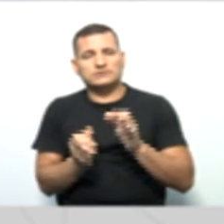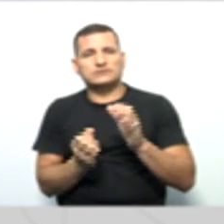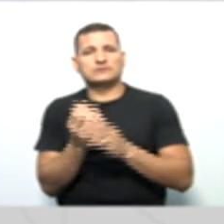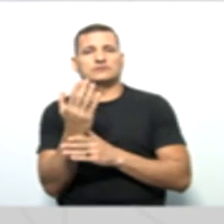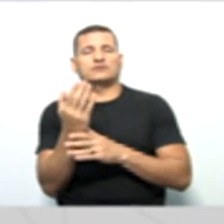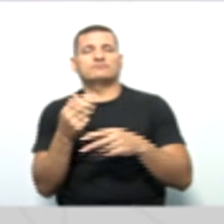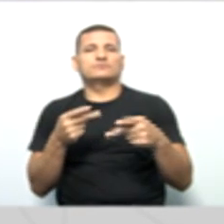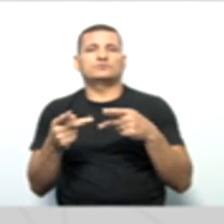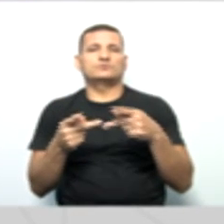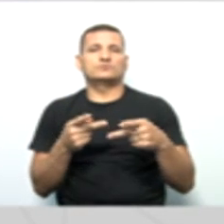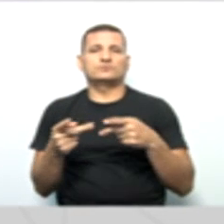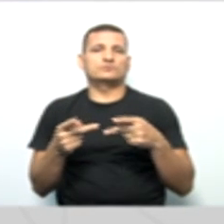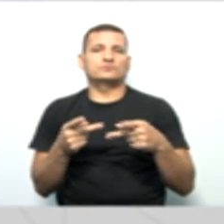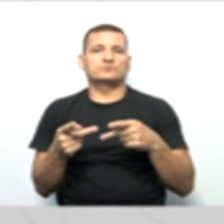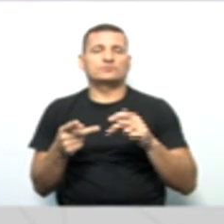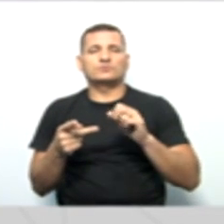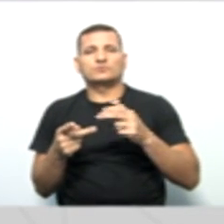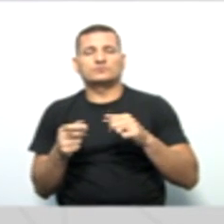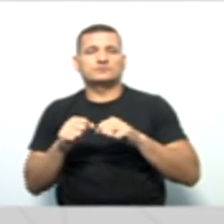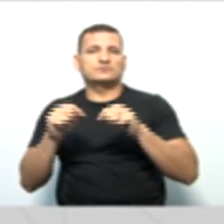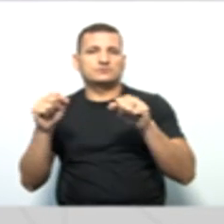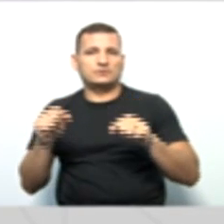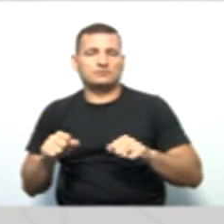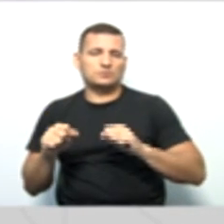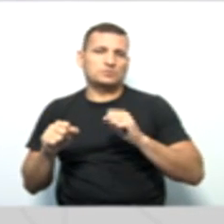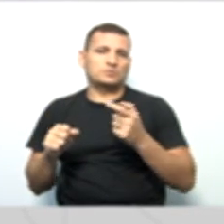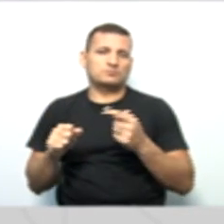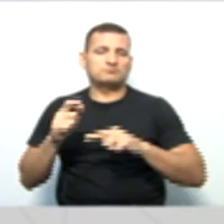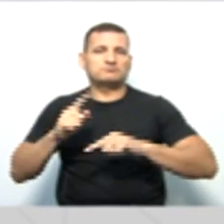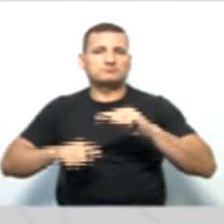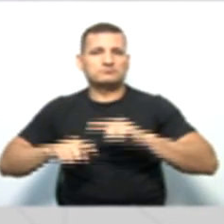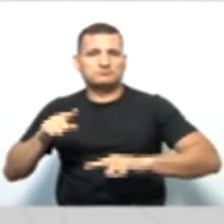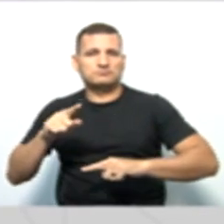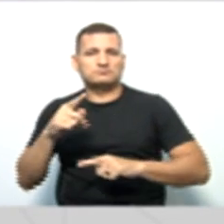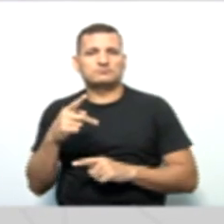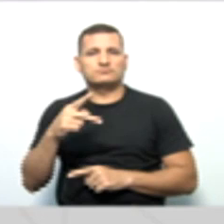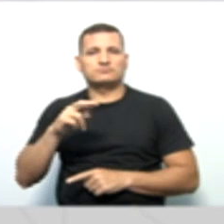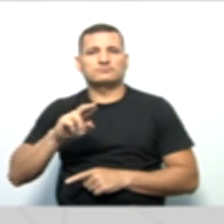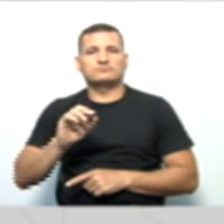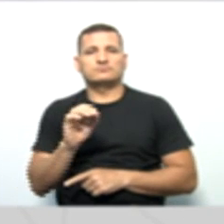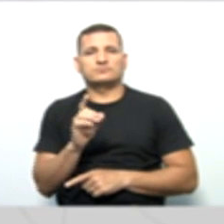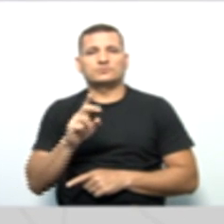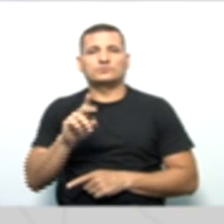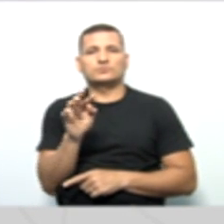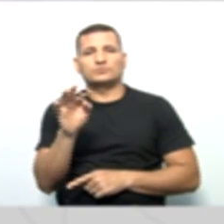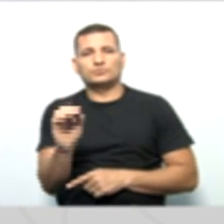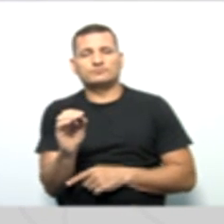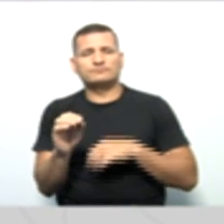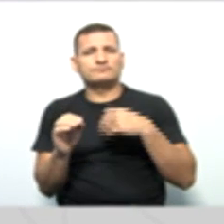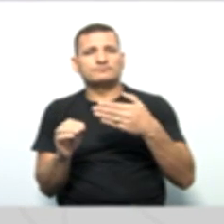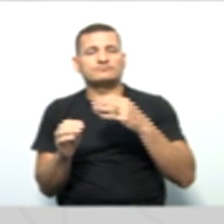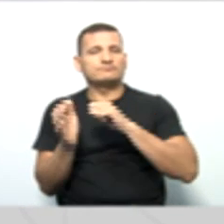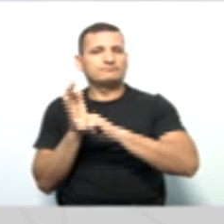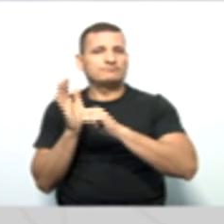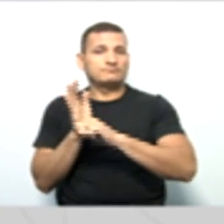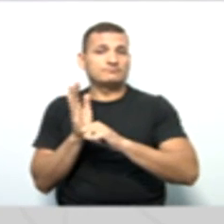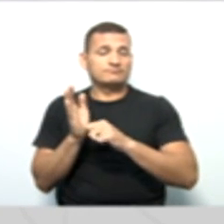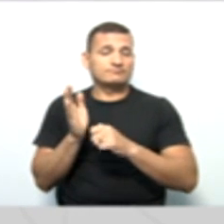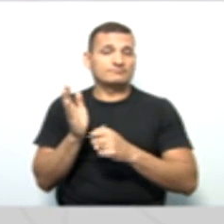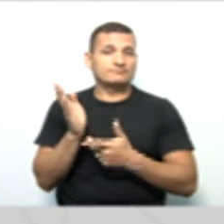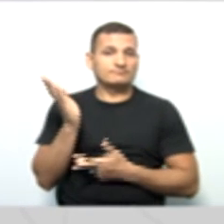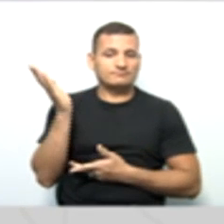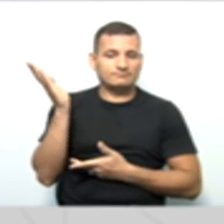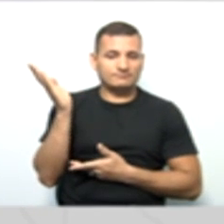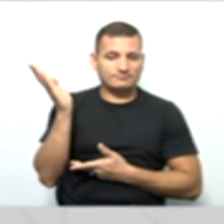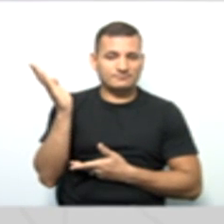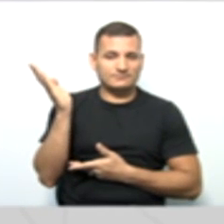gente recebeu aqui. Exatamente. Não é isso? Então, gente, o que a gente tem que ter em mente aqui, ó? Escrevam essa resposta aí. Pega o caderninho.